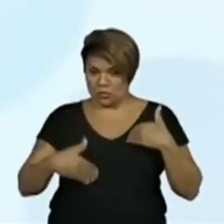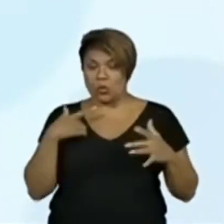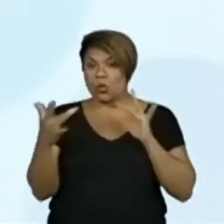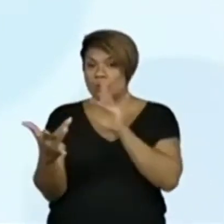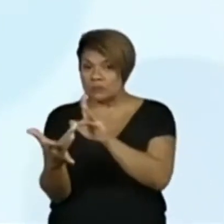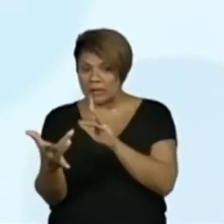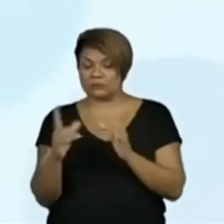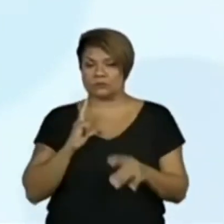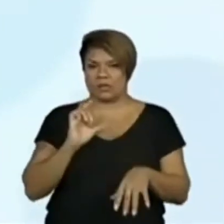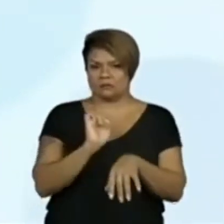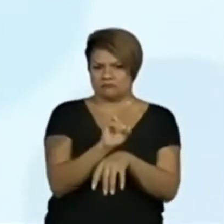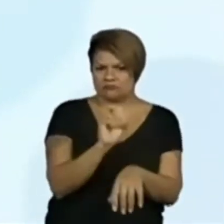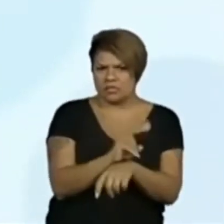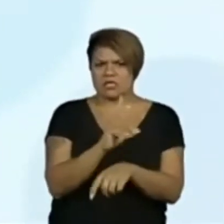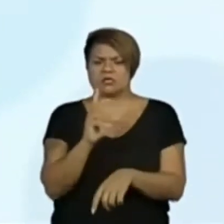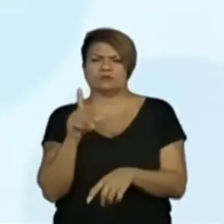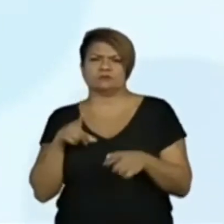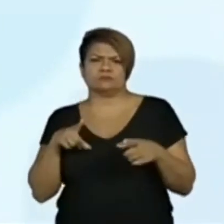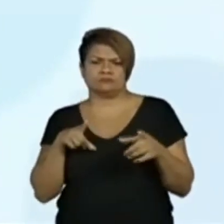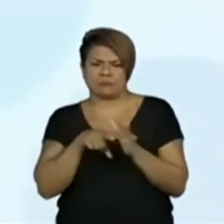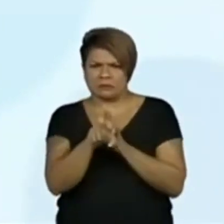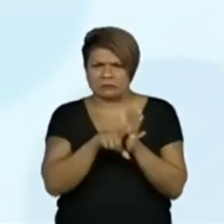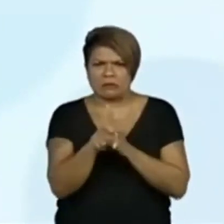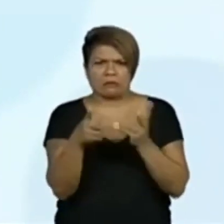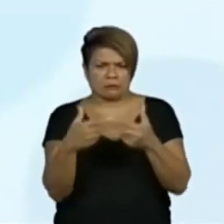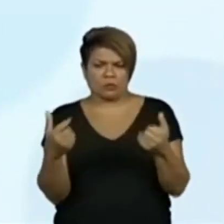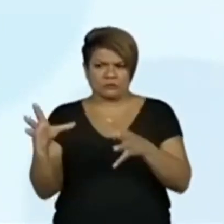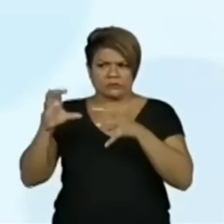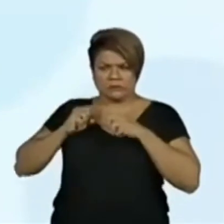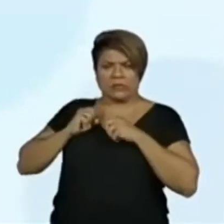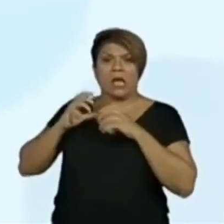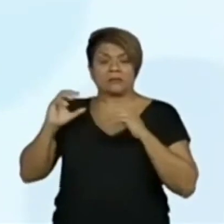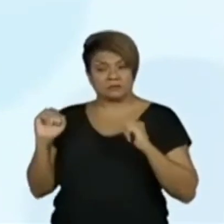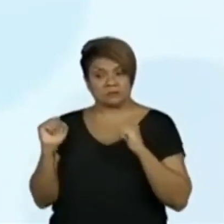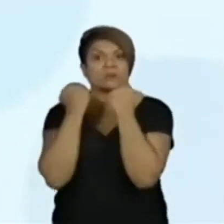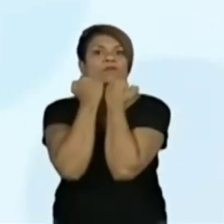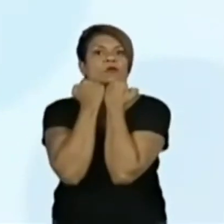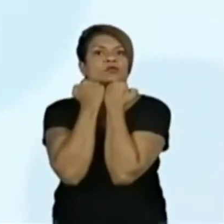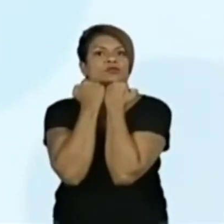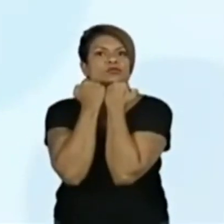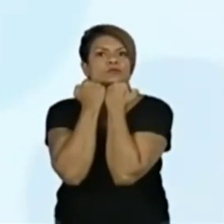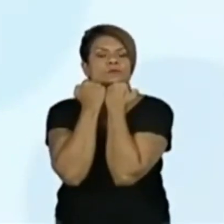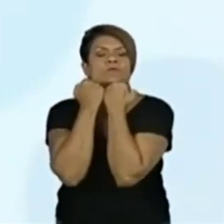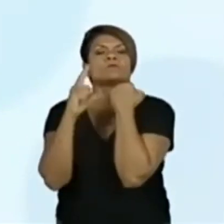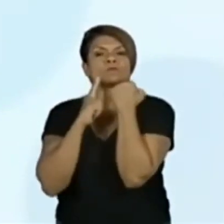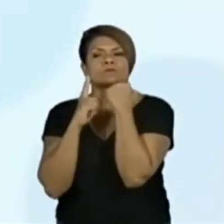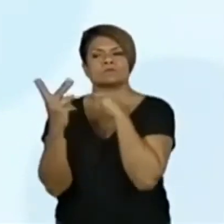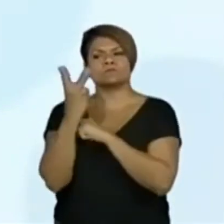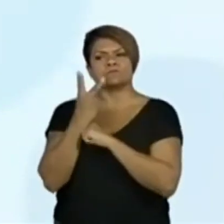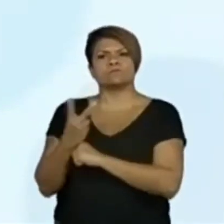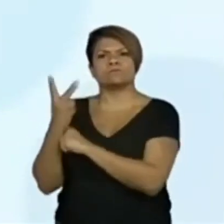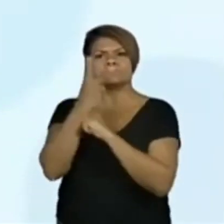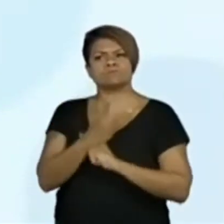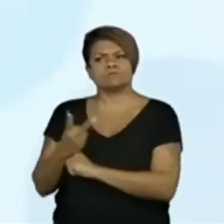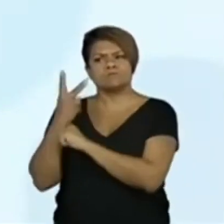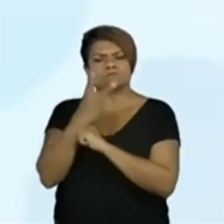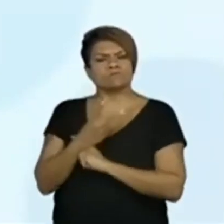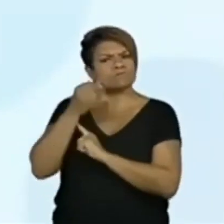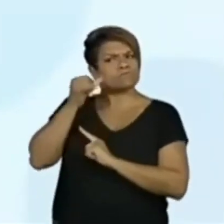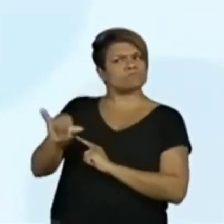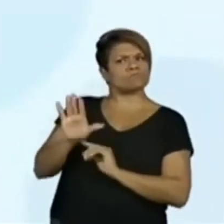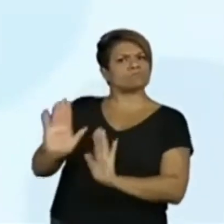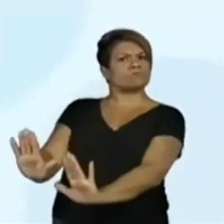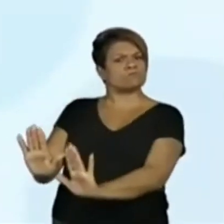como vírus e bactérias, o corpo se defende, produzindo os chamados anticorpos. Como esse